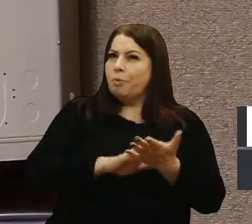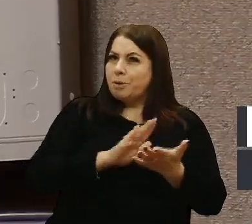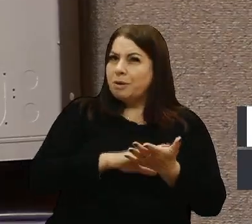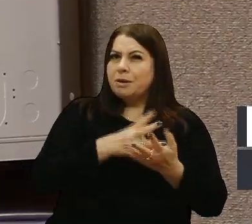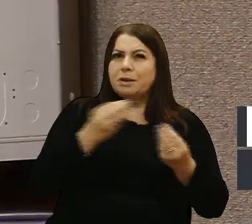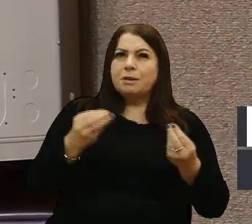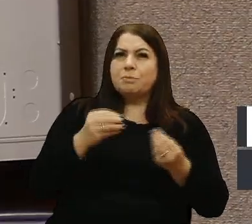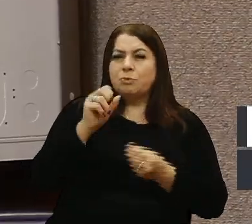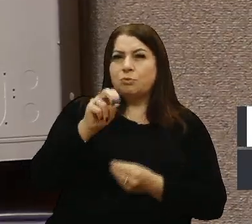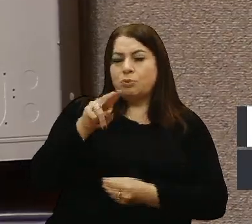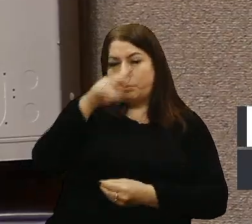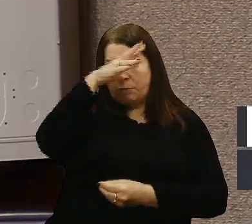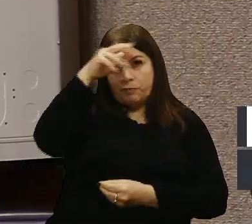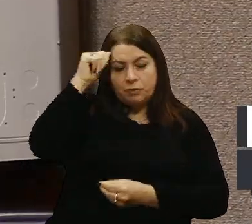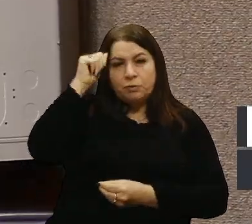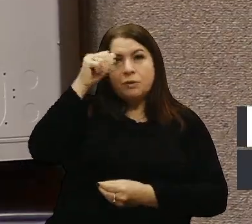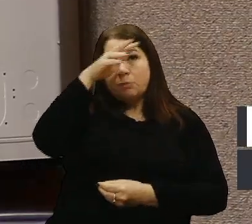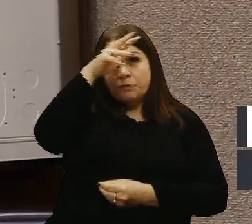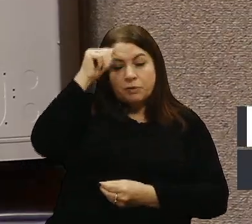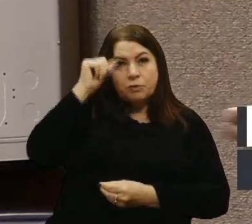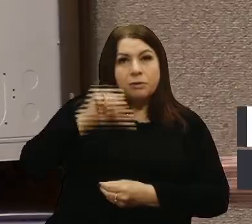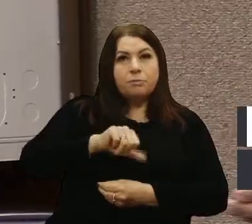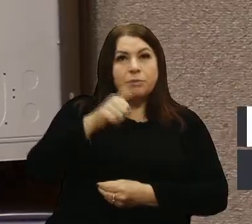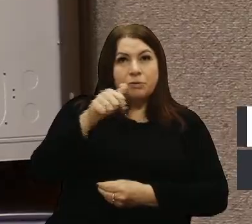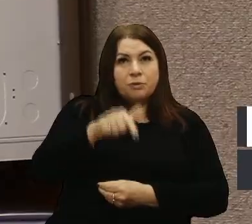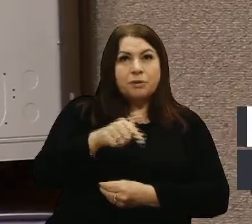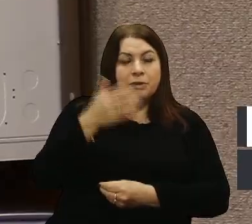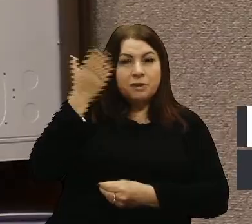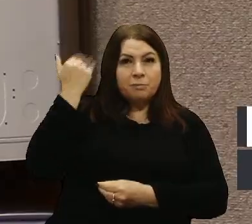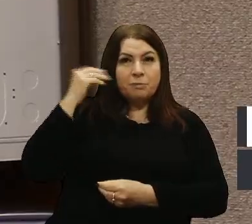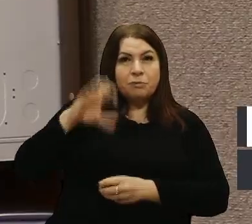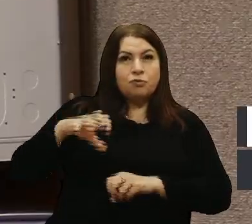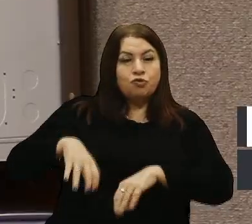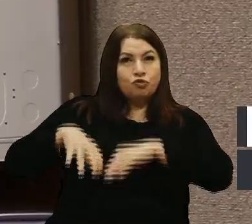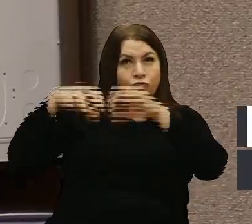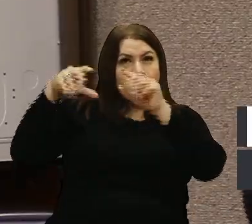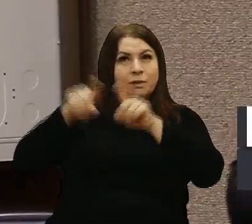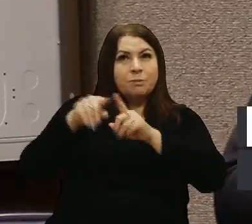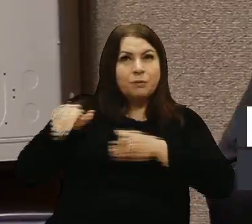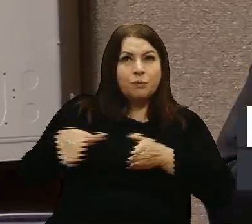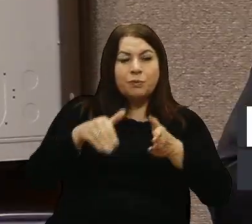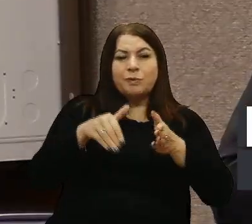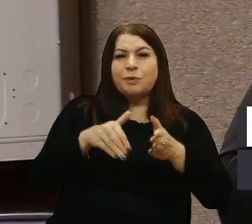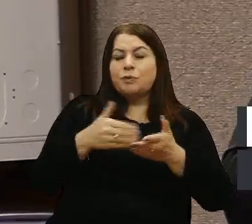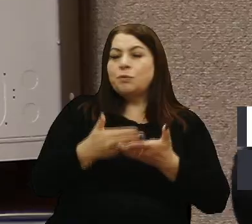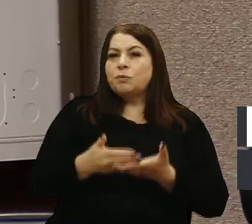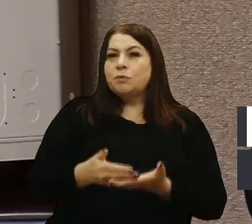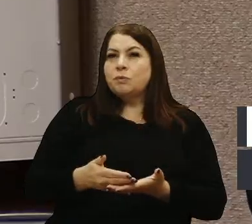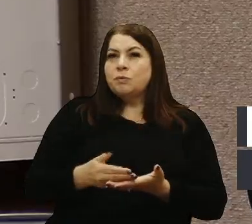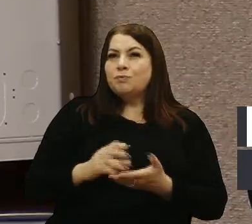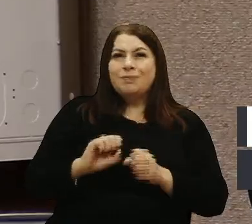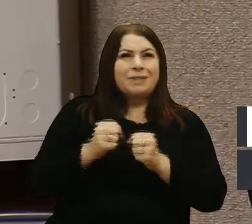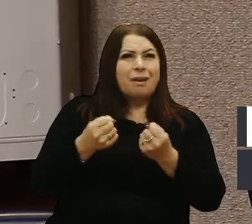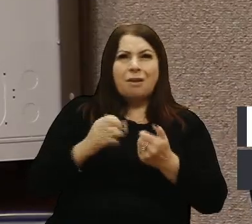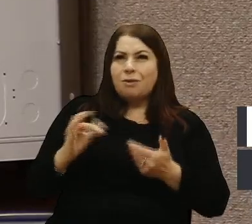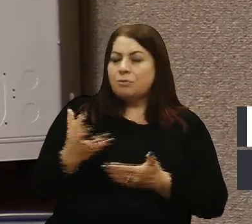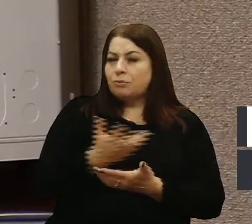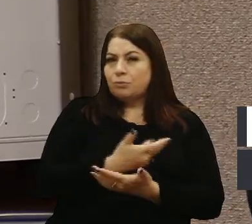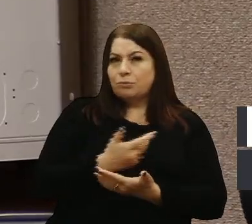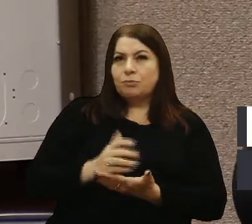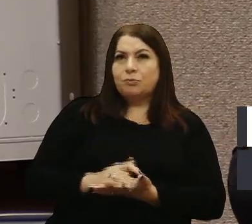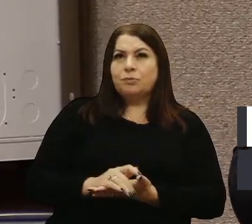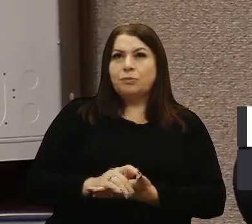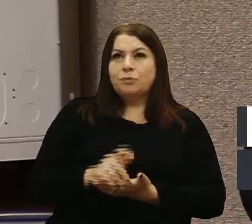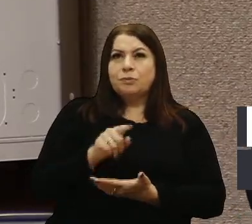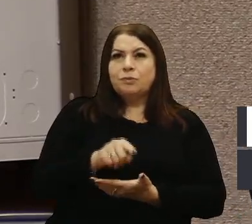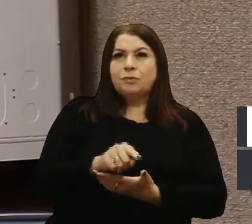a subprefeitura, cobramos a prefeitura, melhorias. Na época das enchentes também, aquela estrada de vocês ficou totalmente destruída, né,